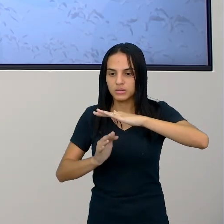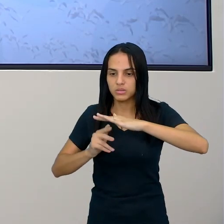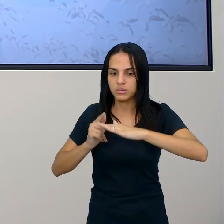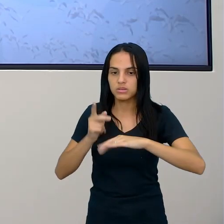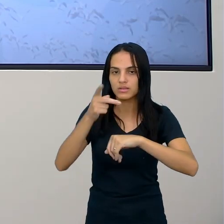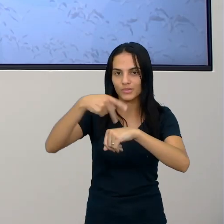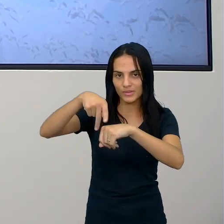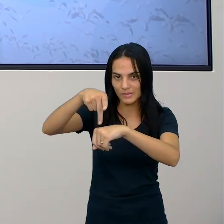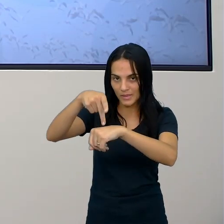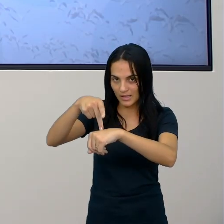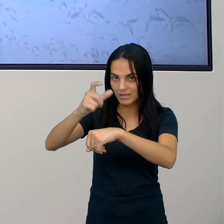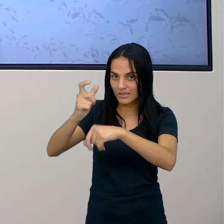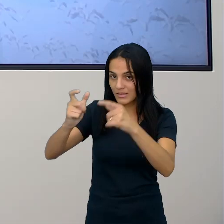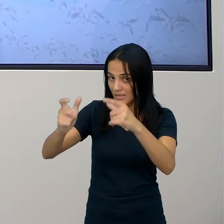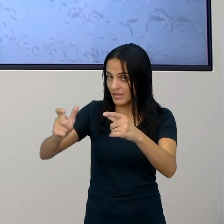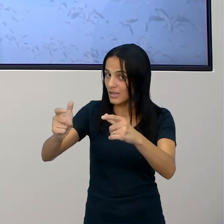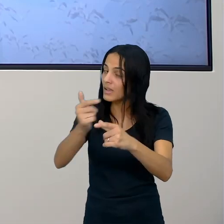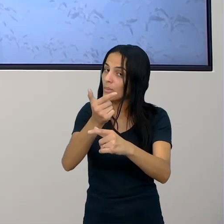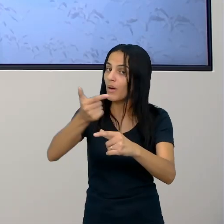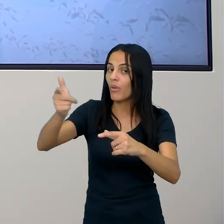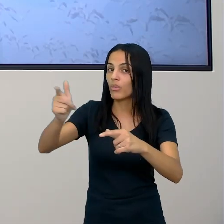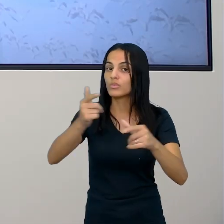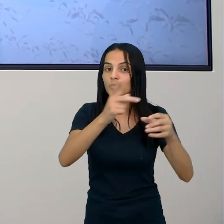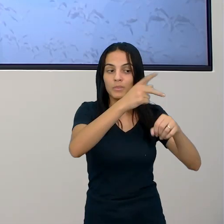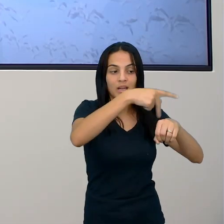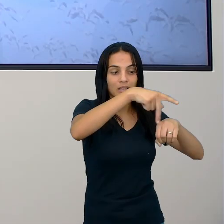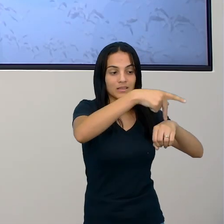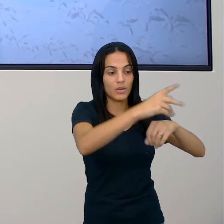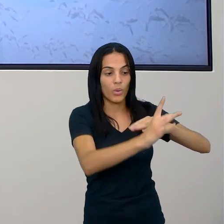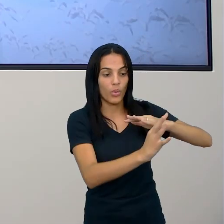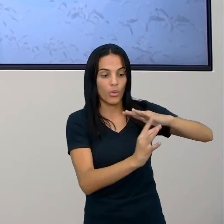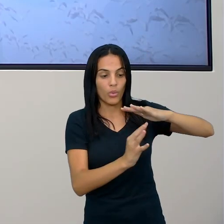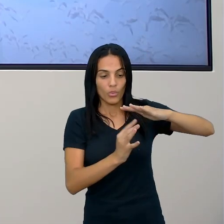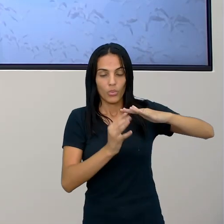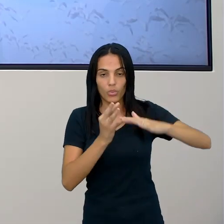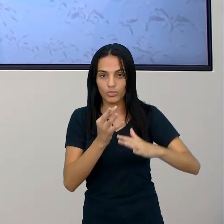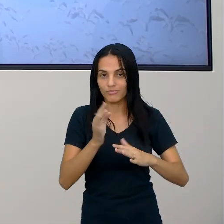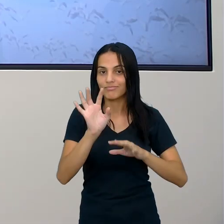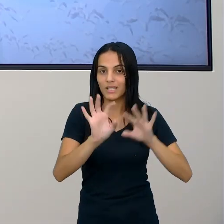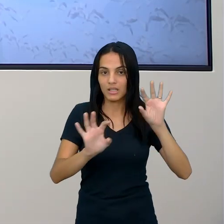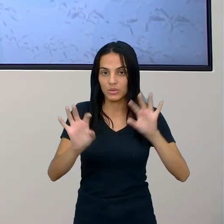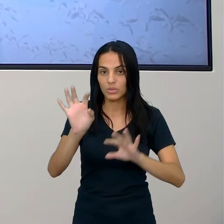terras natais e adentrando outros territórios,